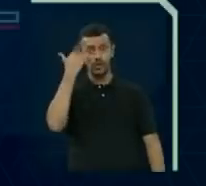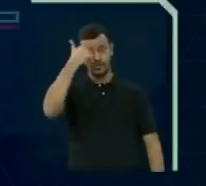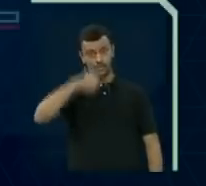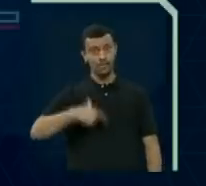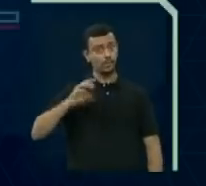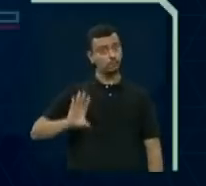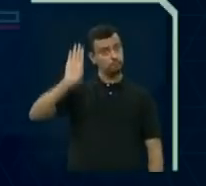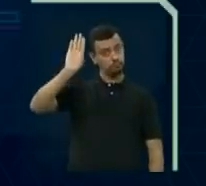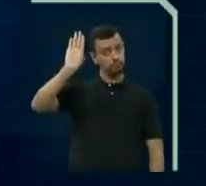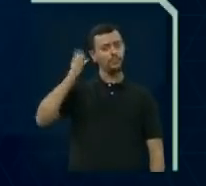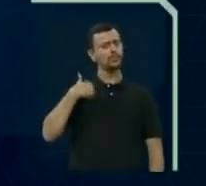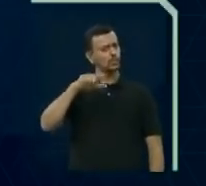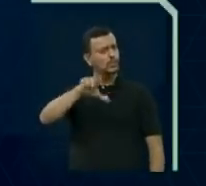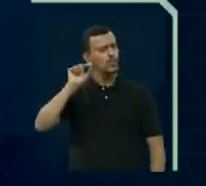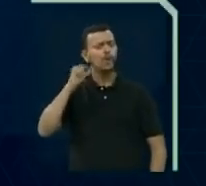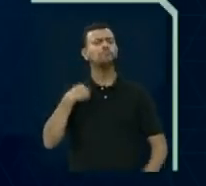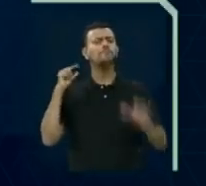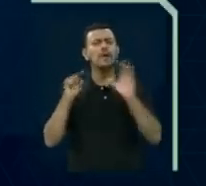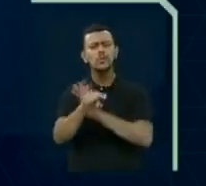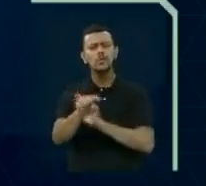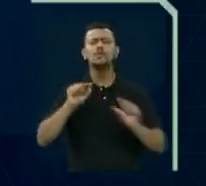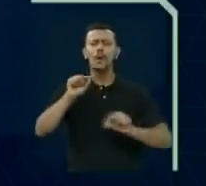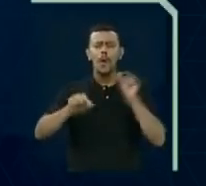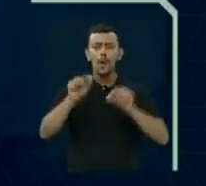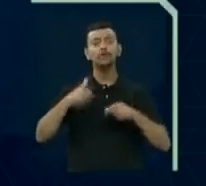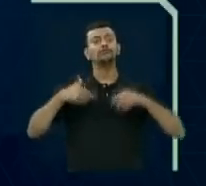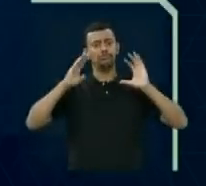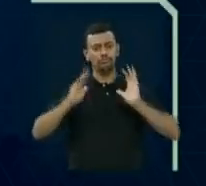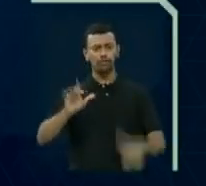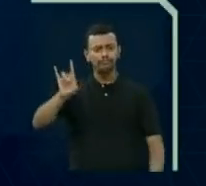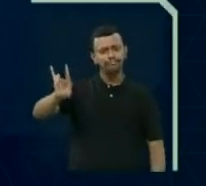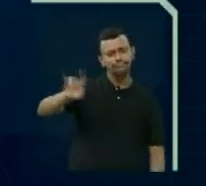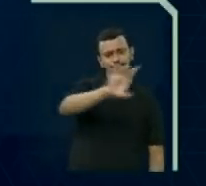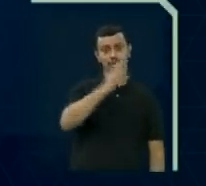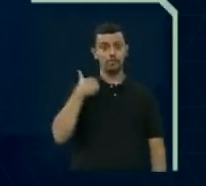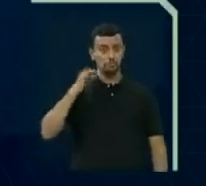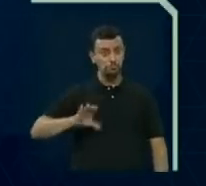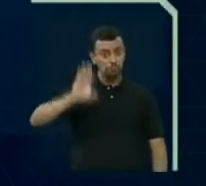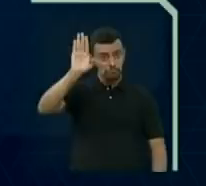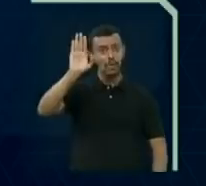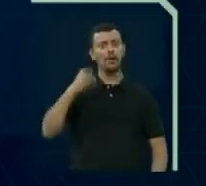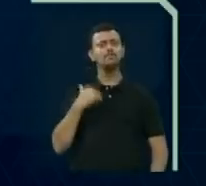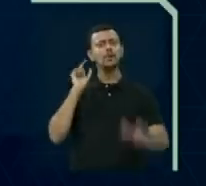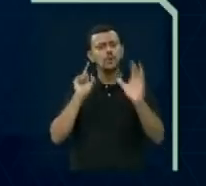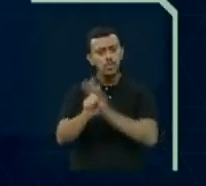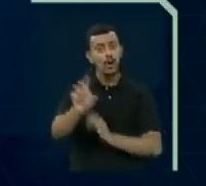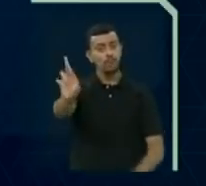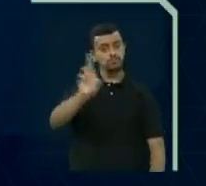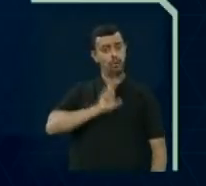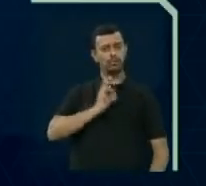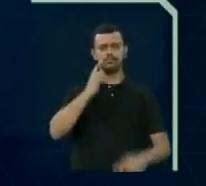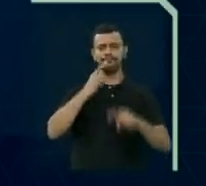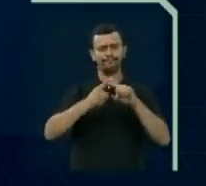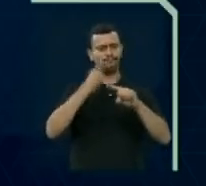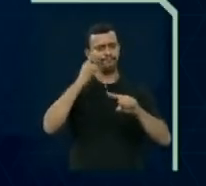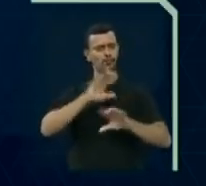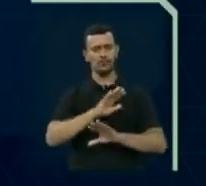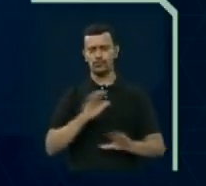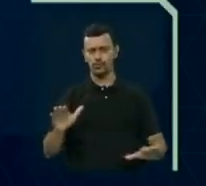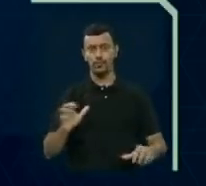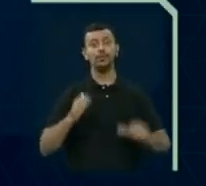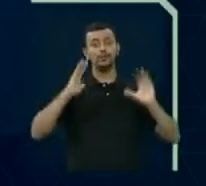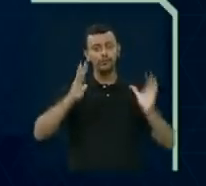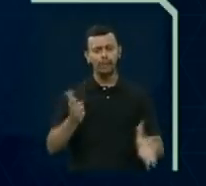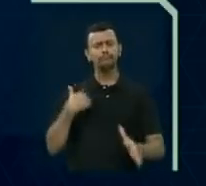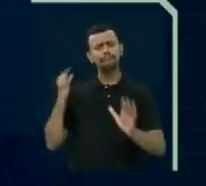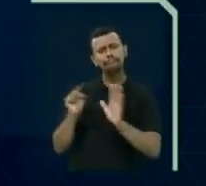fará a pergunta. Cada candidato pergunta e responde apenas uma vez. As perguntas devem ser feitas